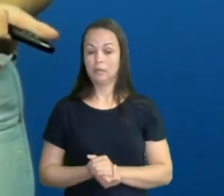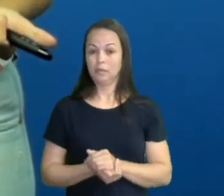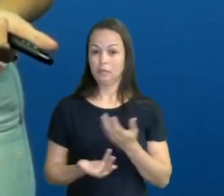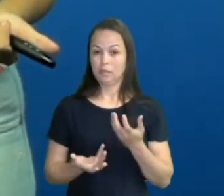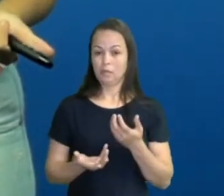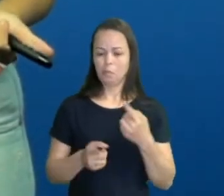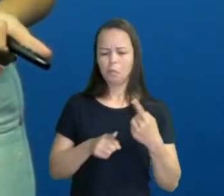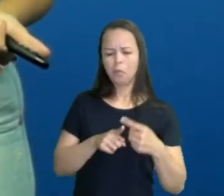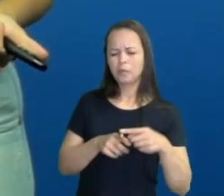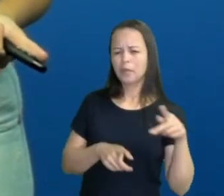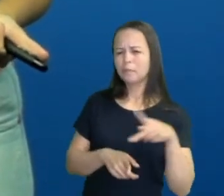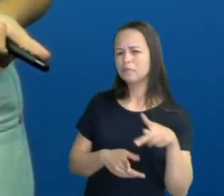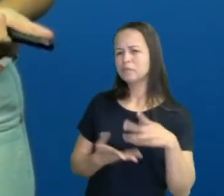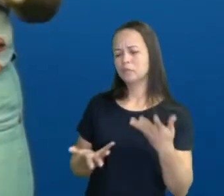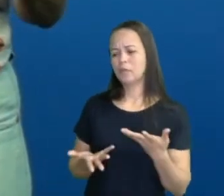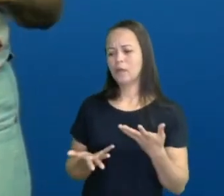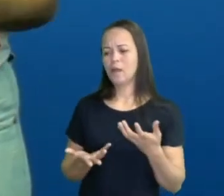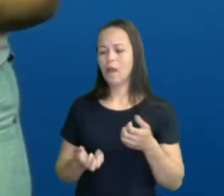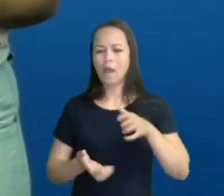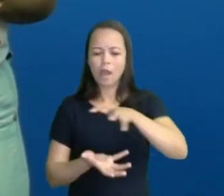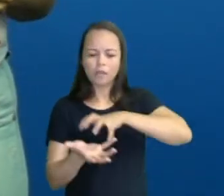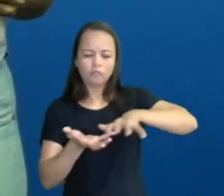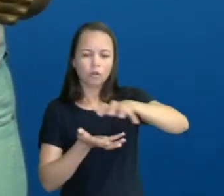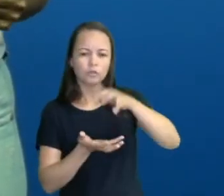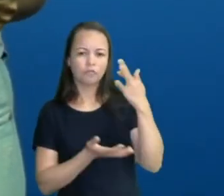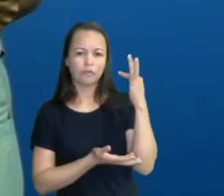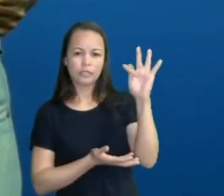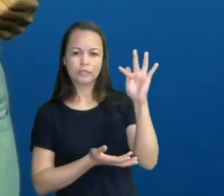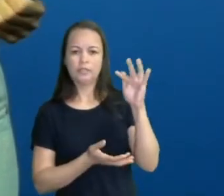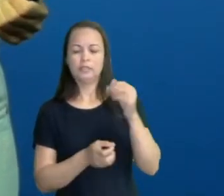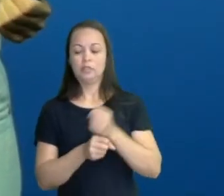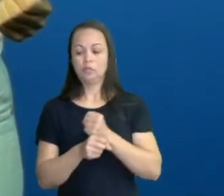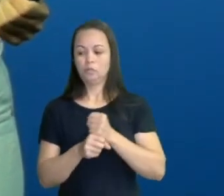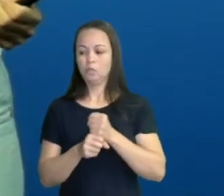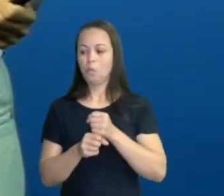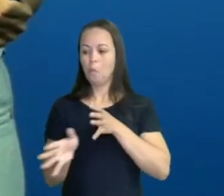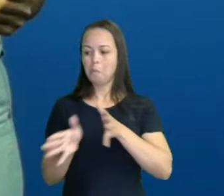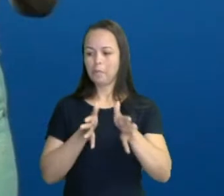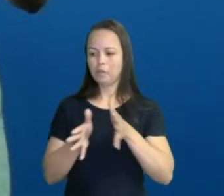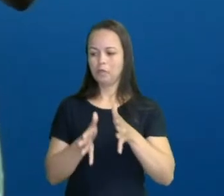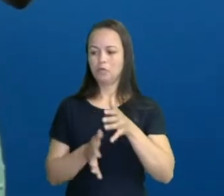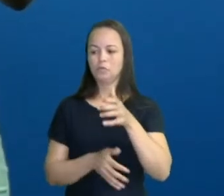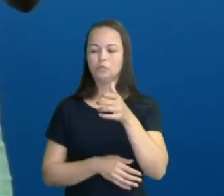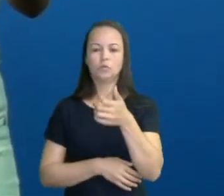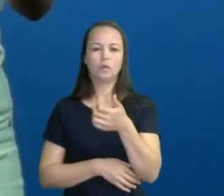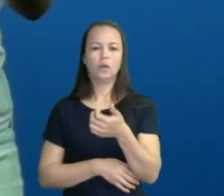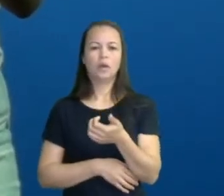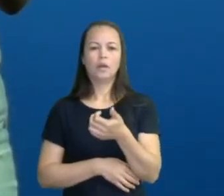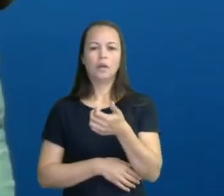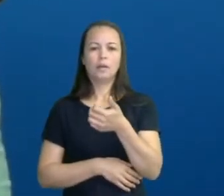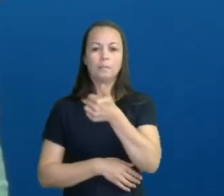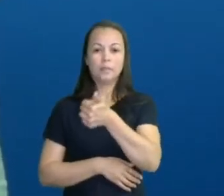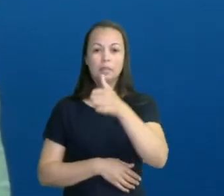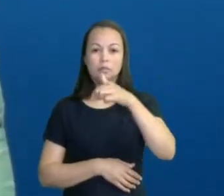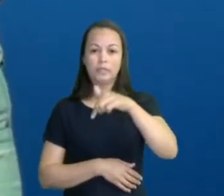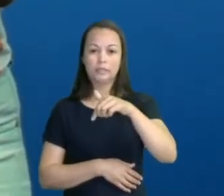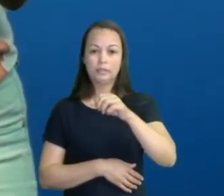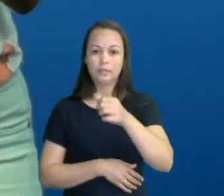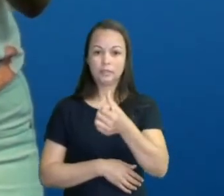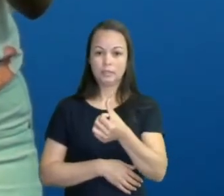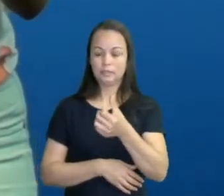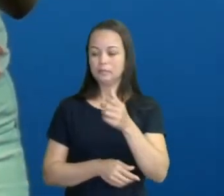de 1786, o período napoleônico é posterior. No entanto, na história,